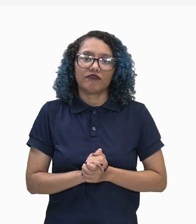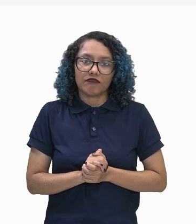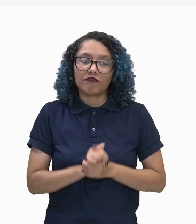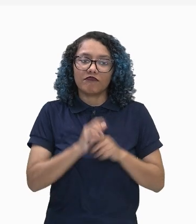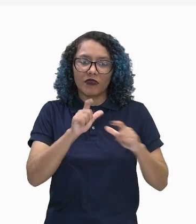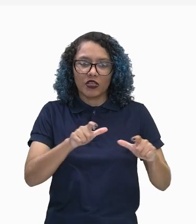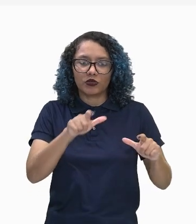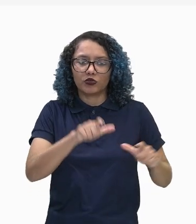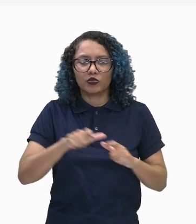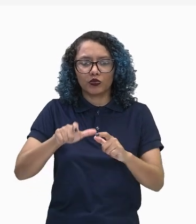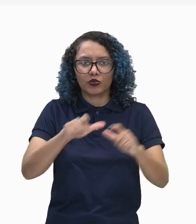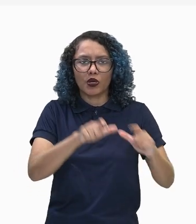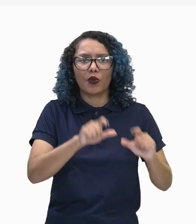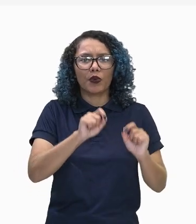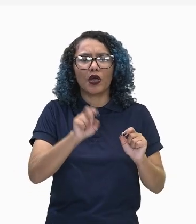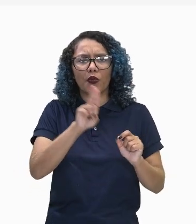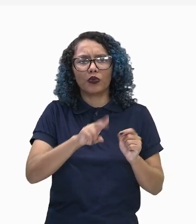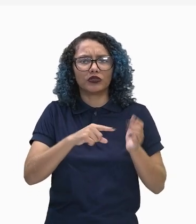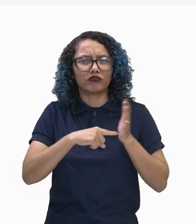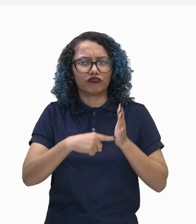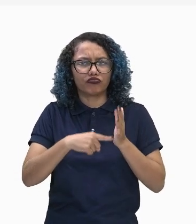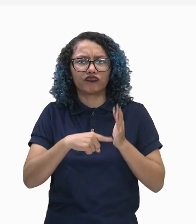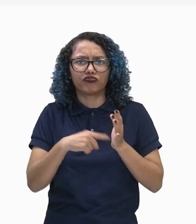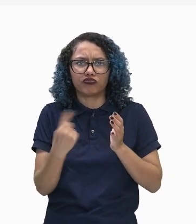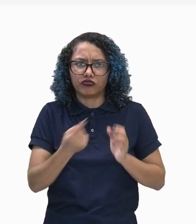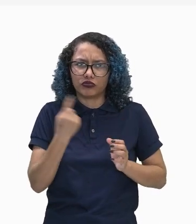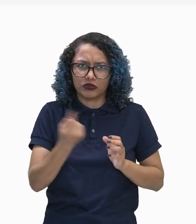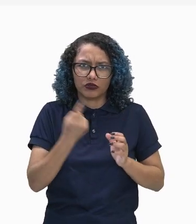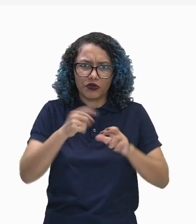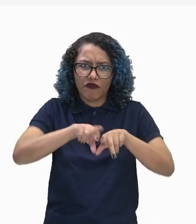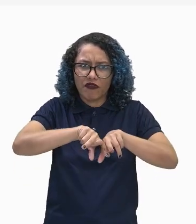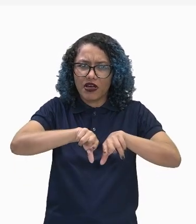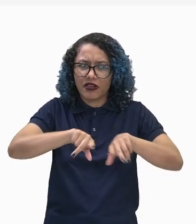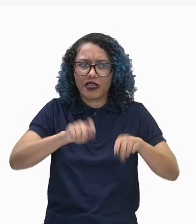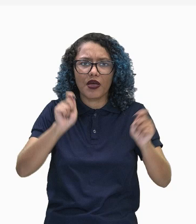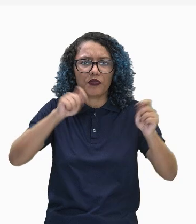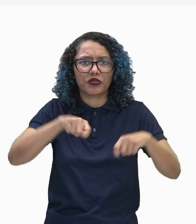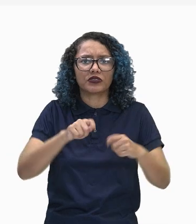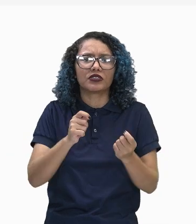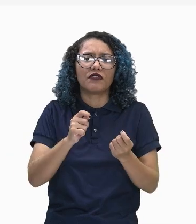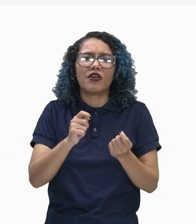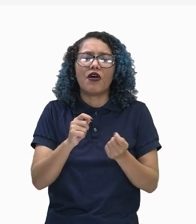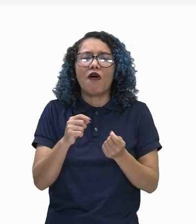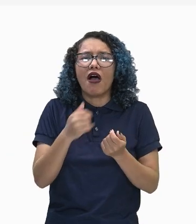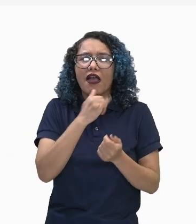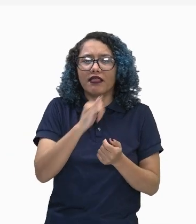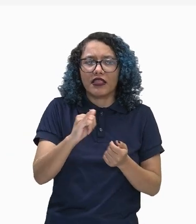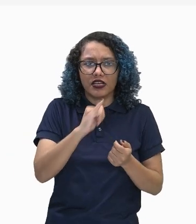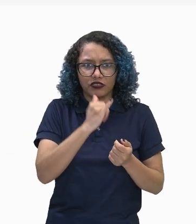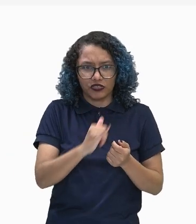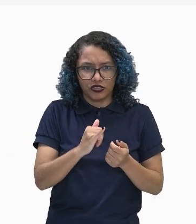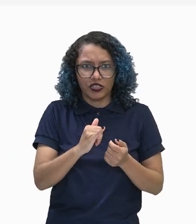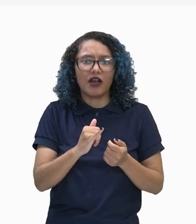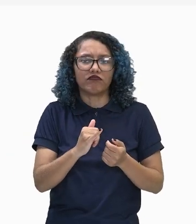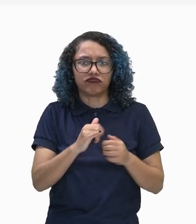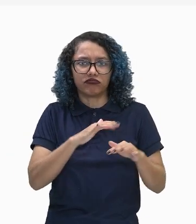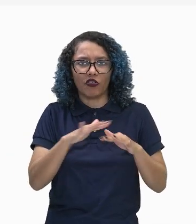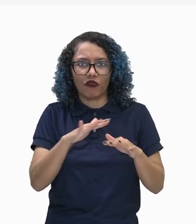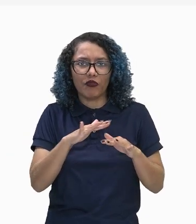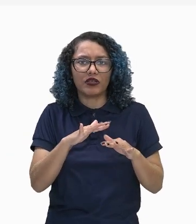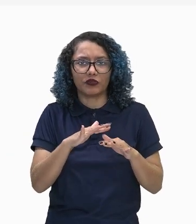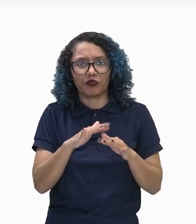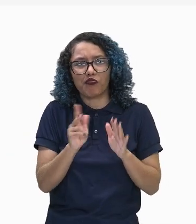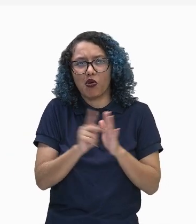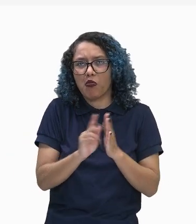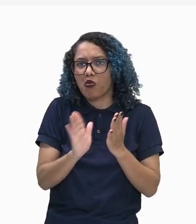elétricas utilizam geradores que são capazes de converter a energia mecânica proveniente de